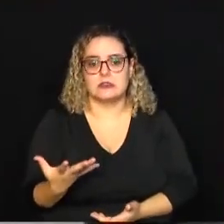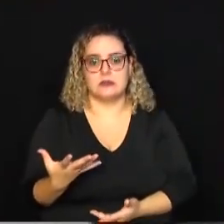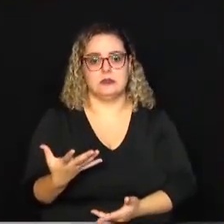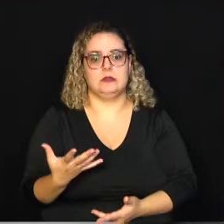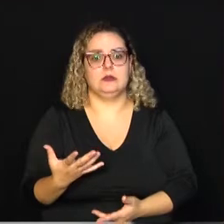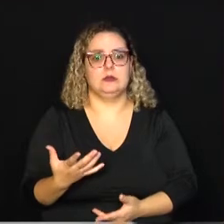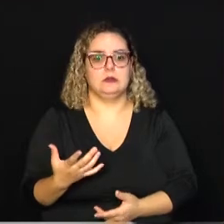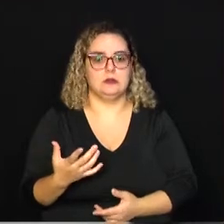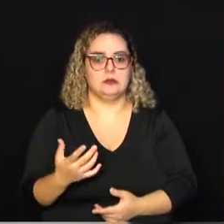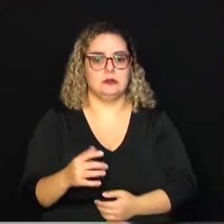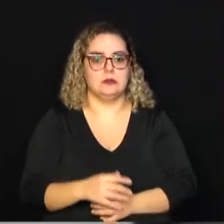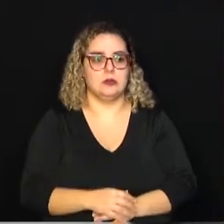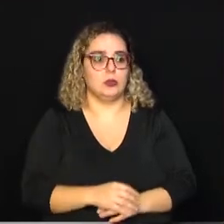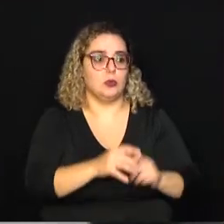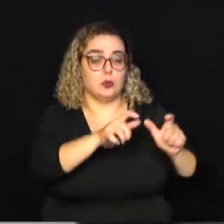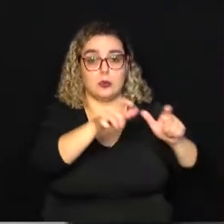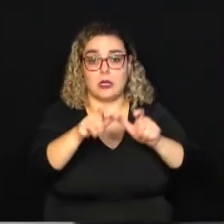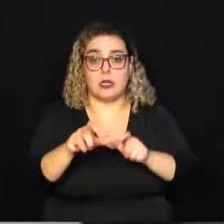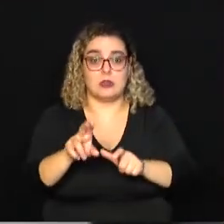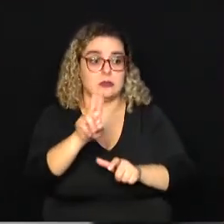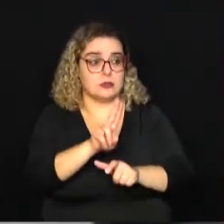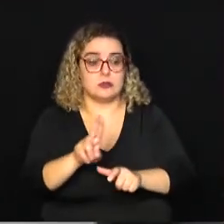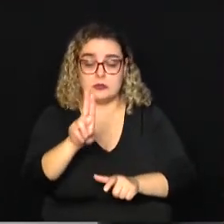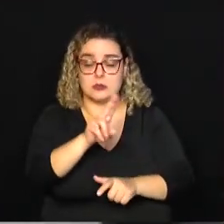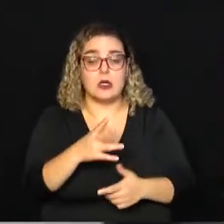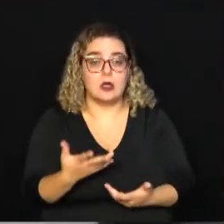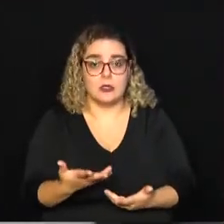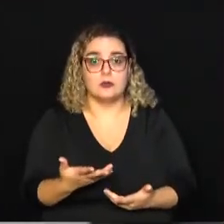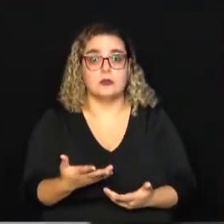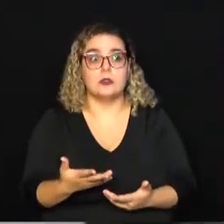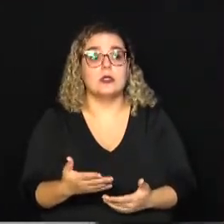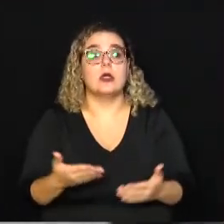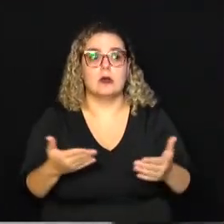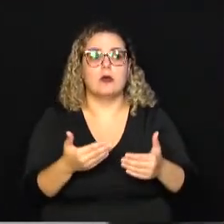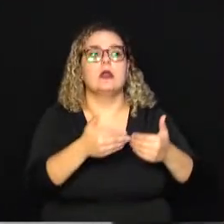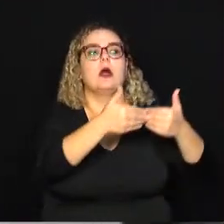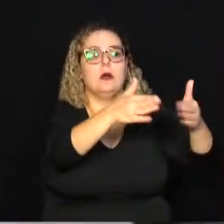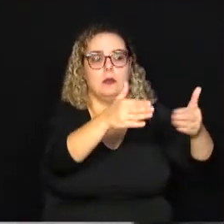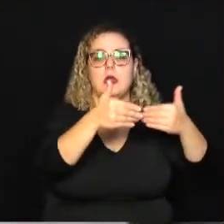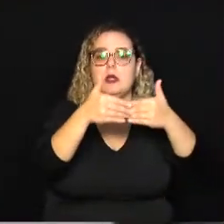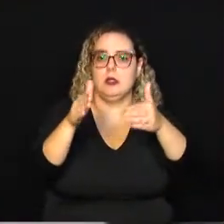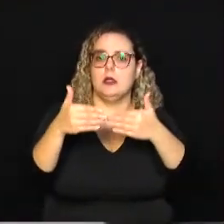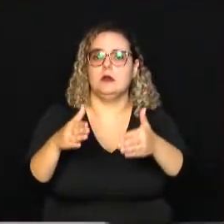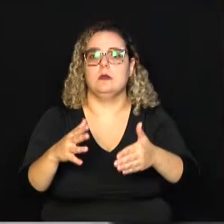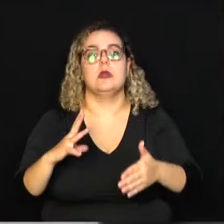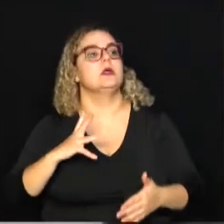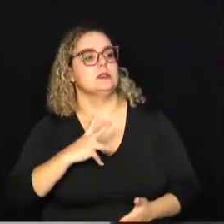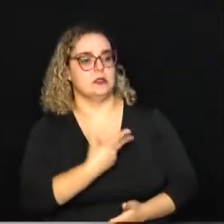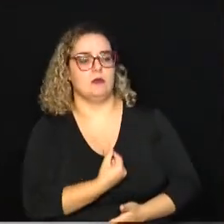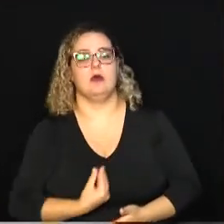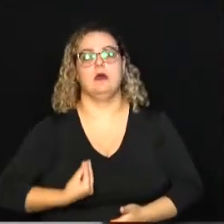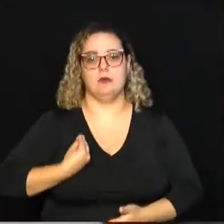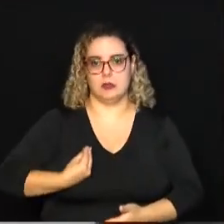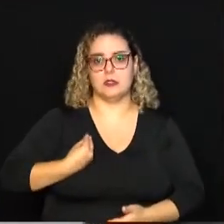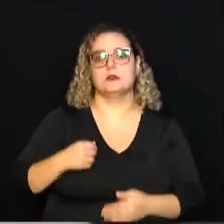vazios, né? Não sendo utilizados, e porque a prioridade, de novo, é salvar vidas, né? Então, a gente tem que ter mesmo, tem que